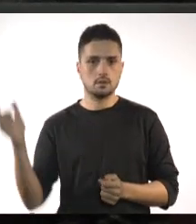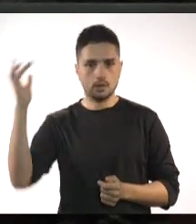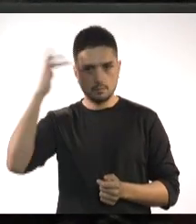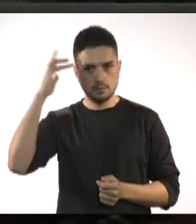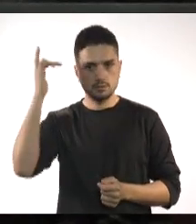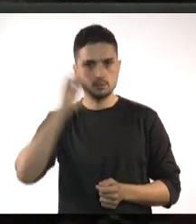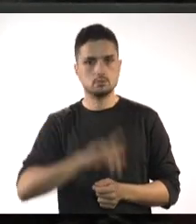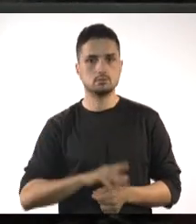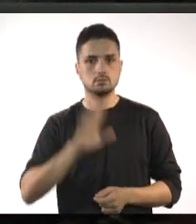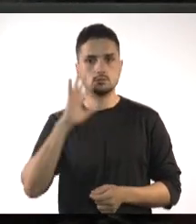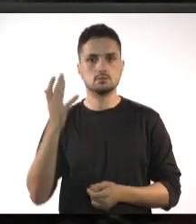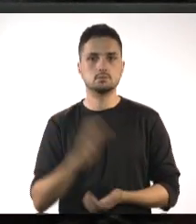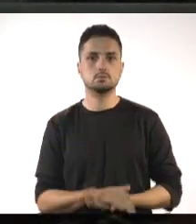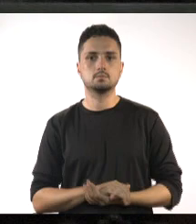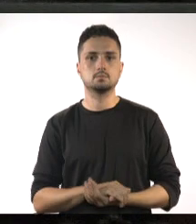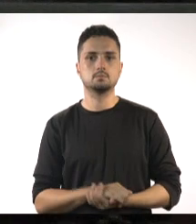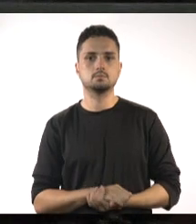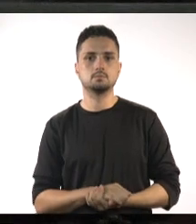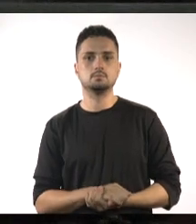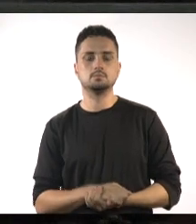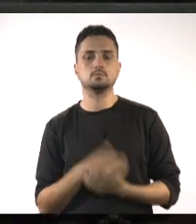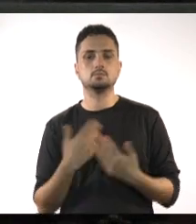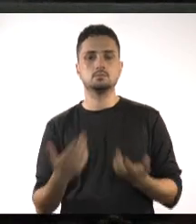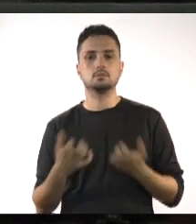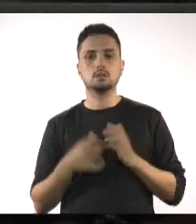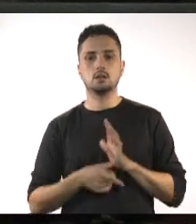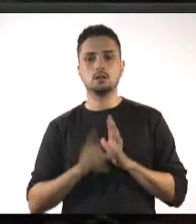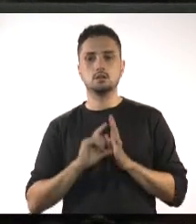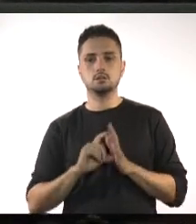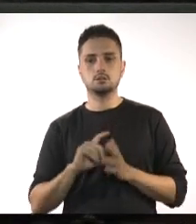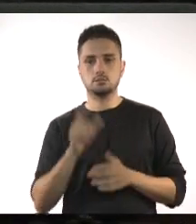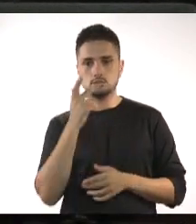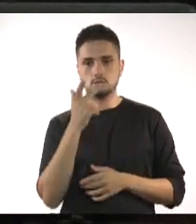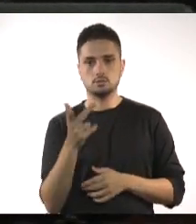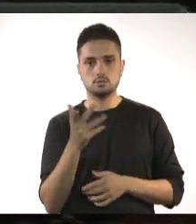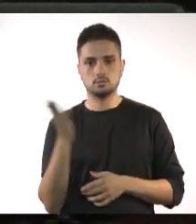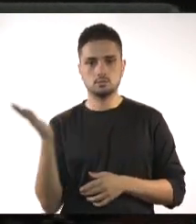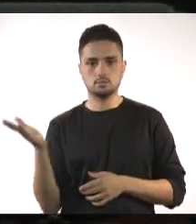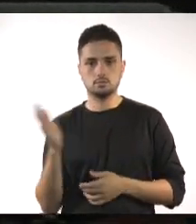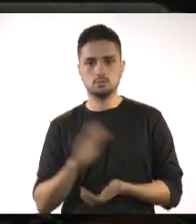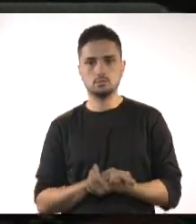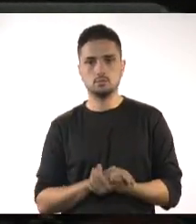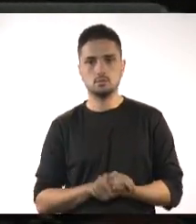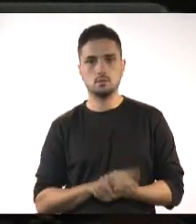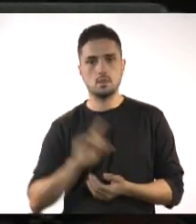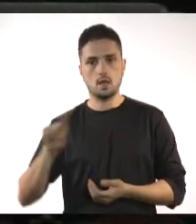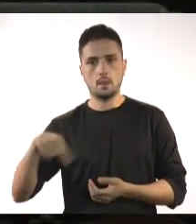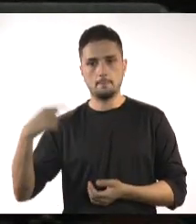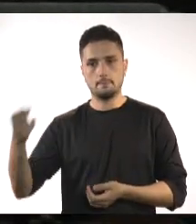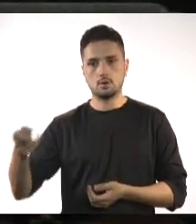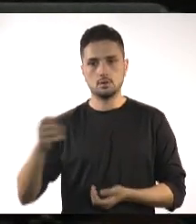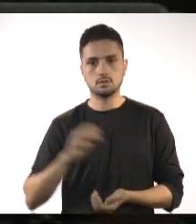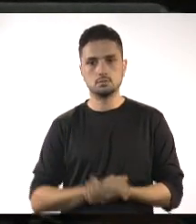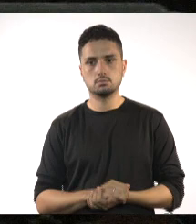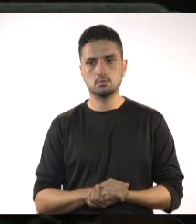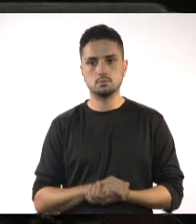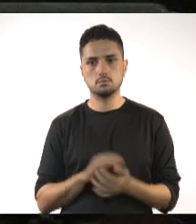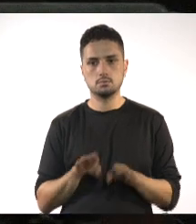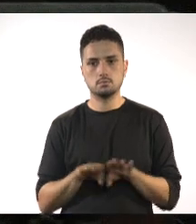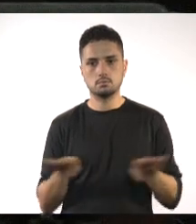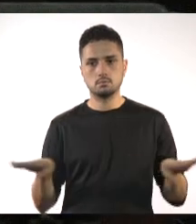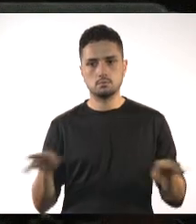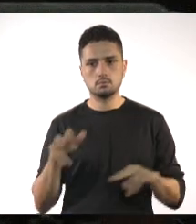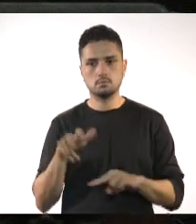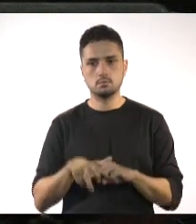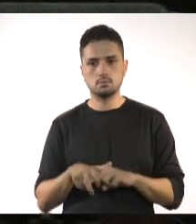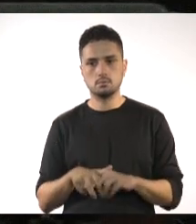solucionar muitos desses problemas. Queria que, antes de passar a palavra para o nosso próximo membro da mesa, saudar a presença